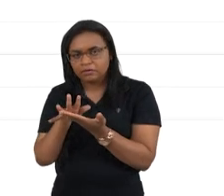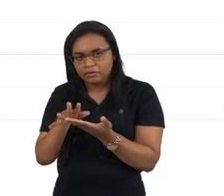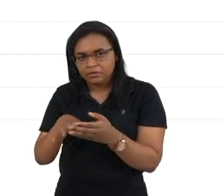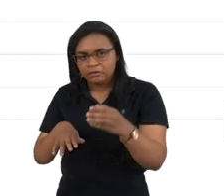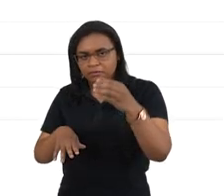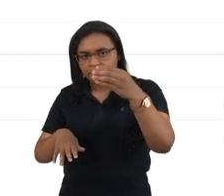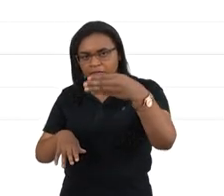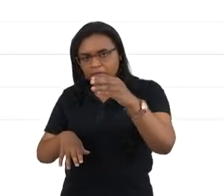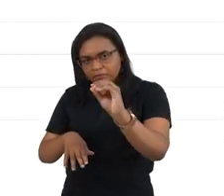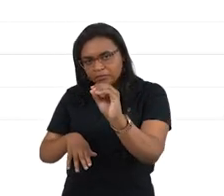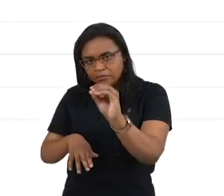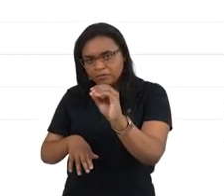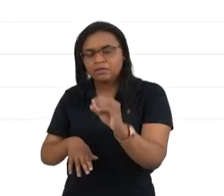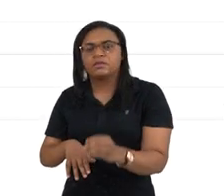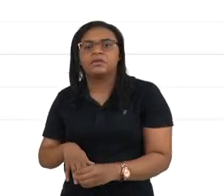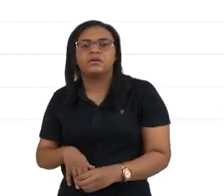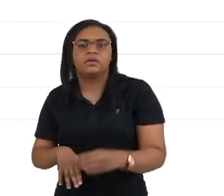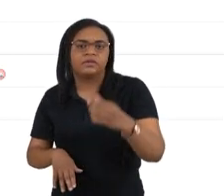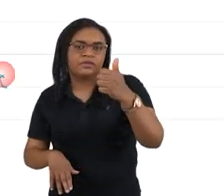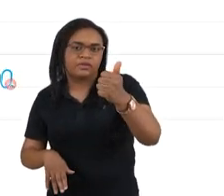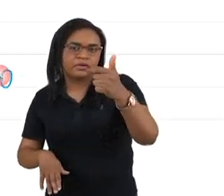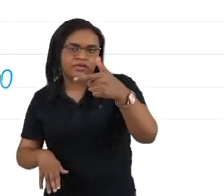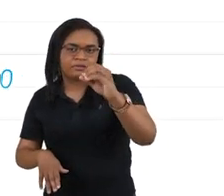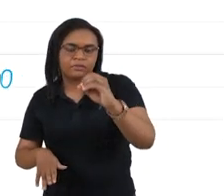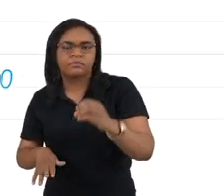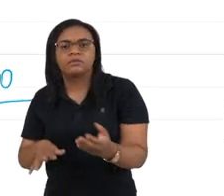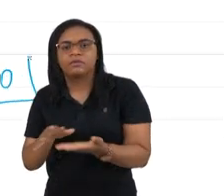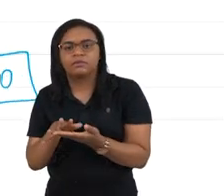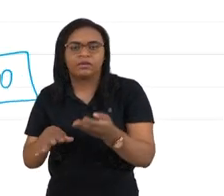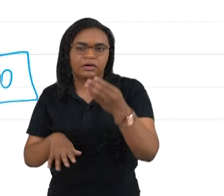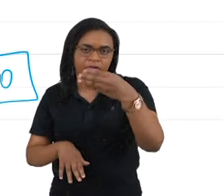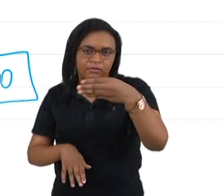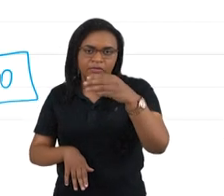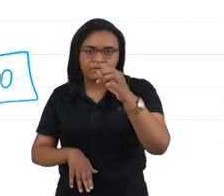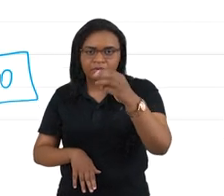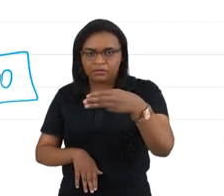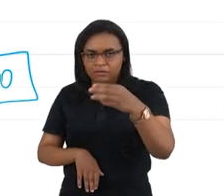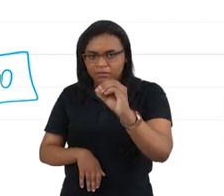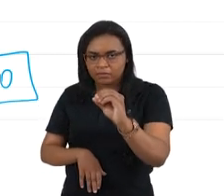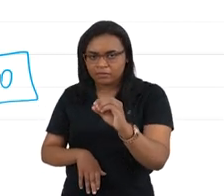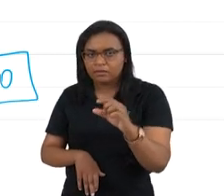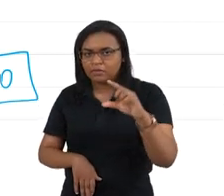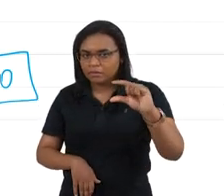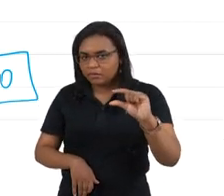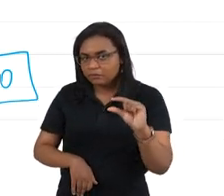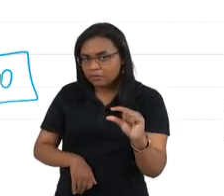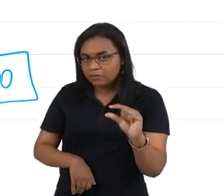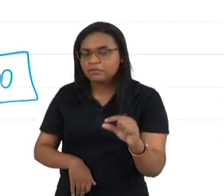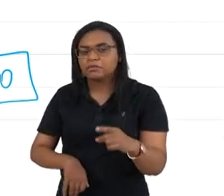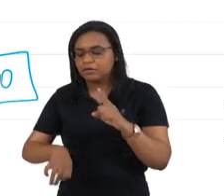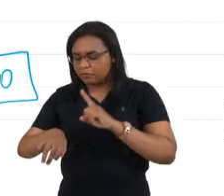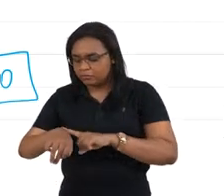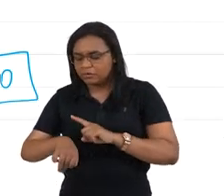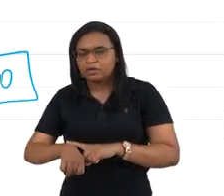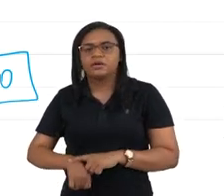Tira um zero aqui, tira um aqui. 120 por 4 dá 30. Então, gente, eu vou diminuir o tempo para 30